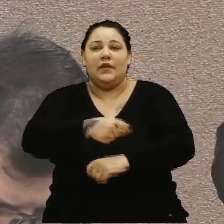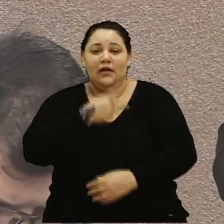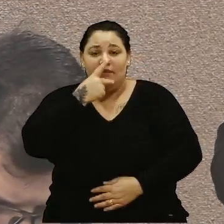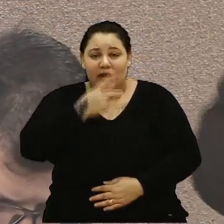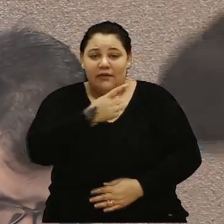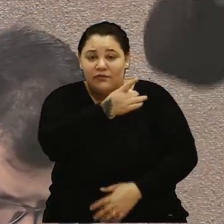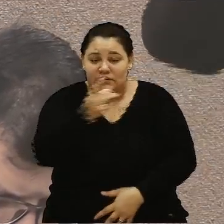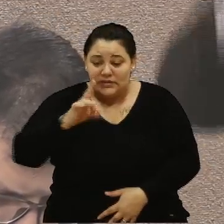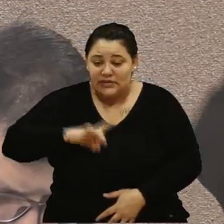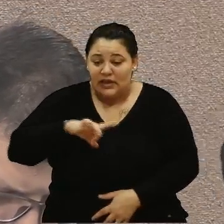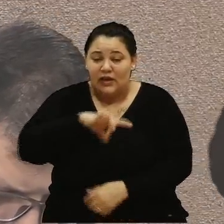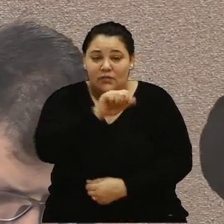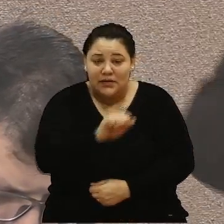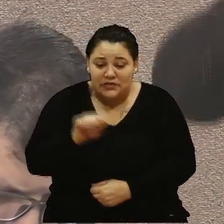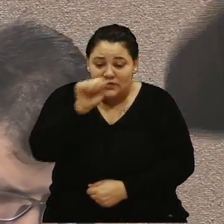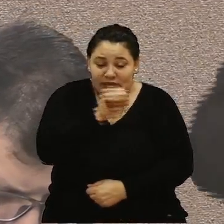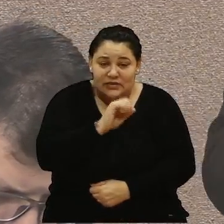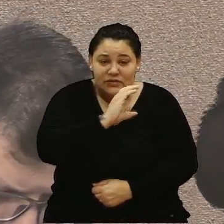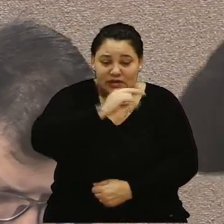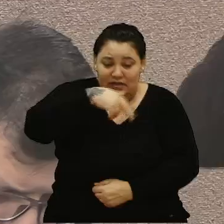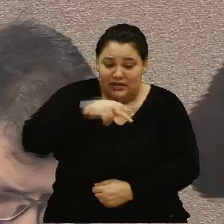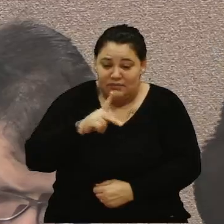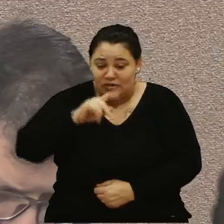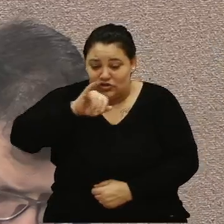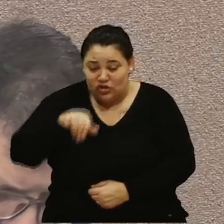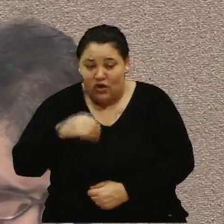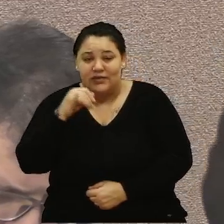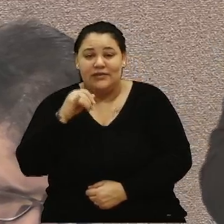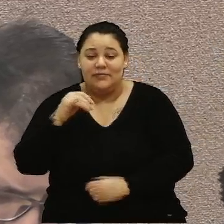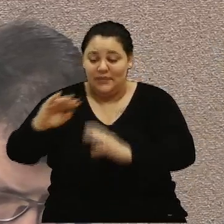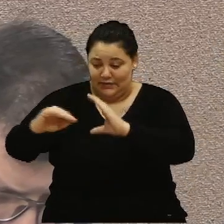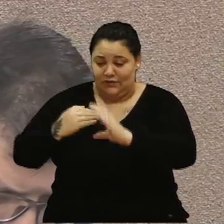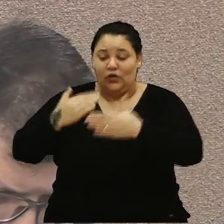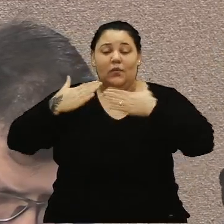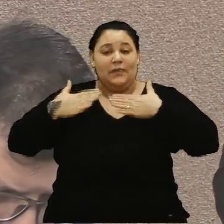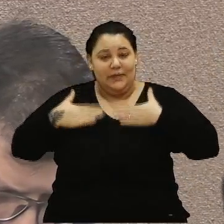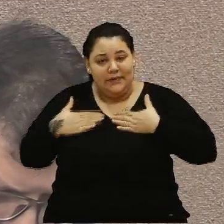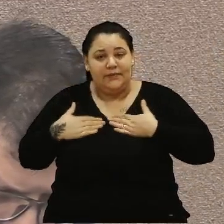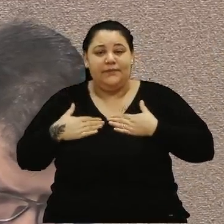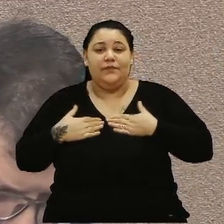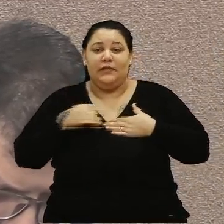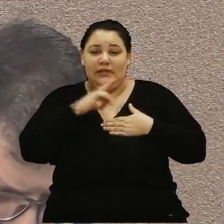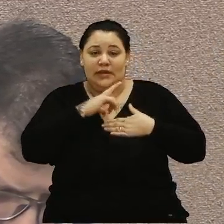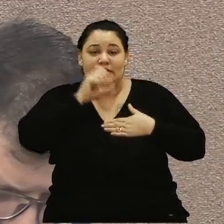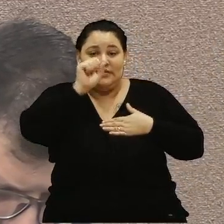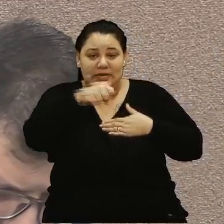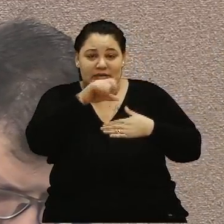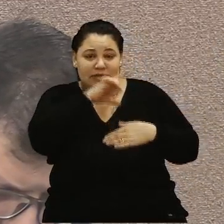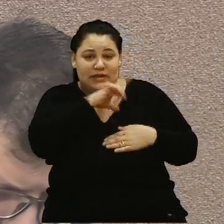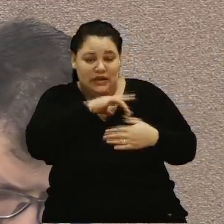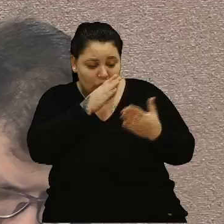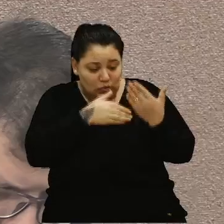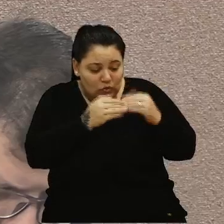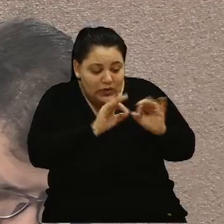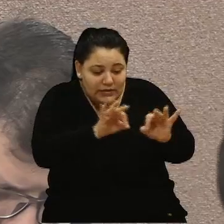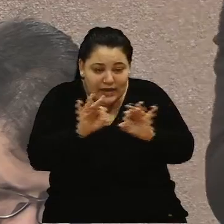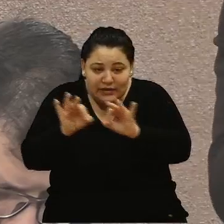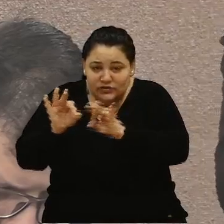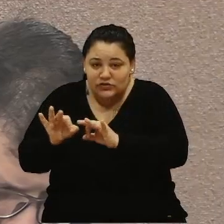têm uma associação com o CNPJ? Temos. Me mandou a associação. Está aqui a razão social, para quem disse que não